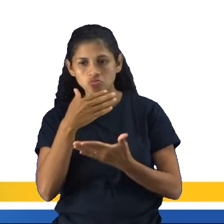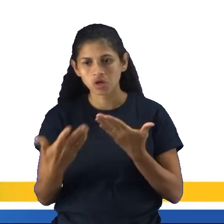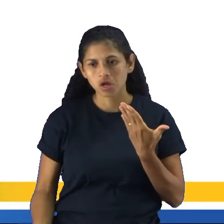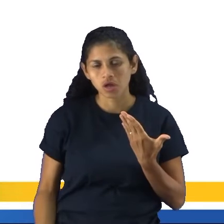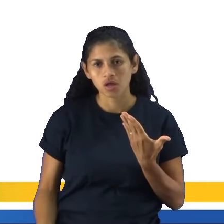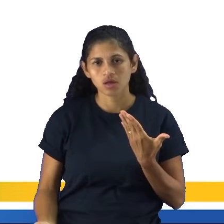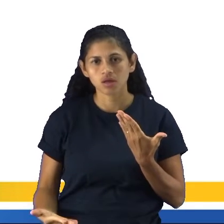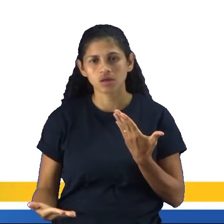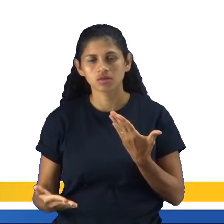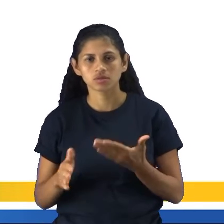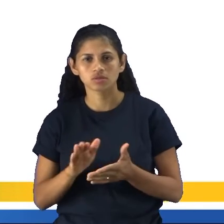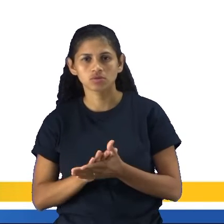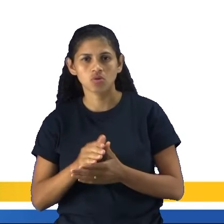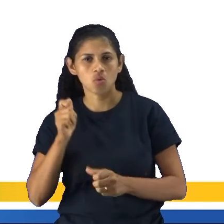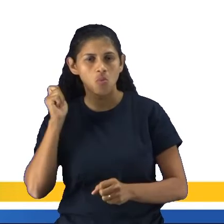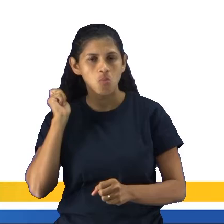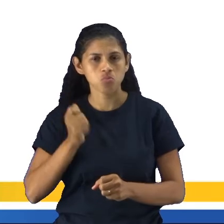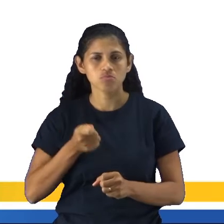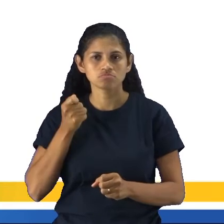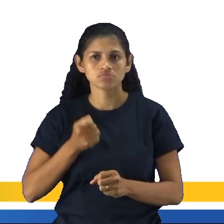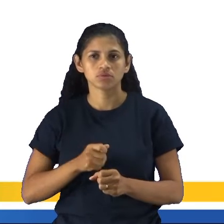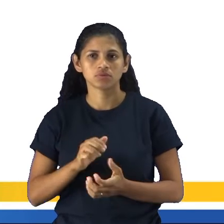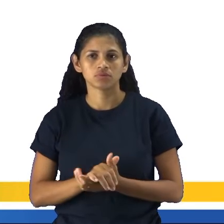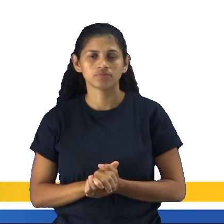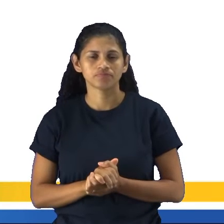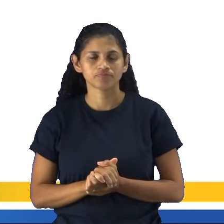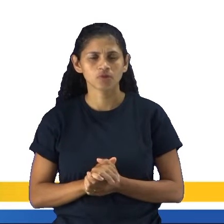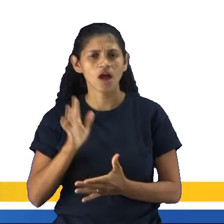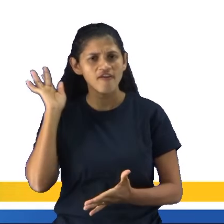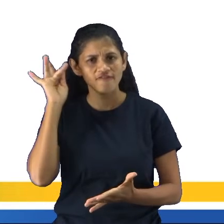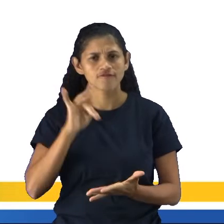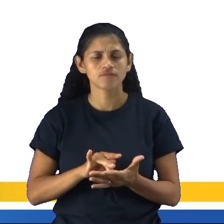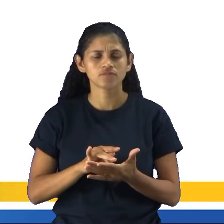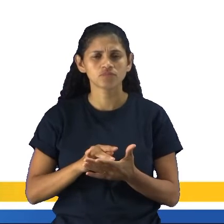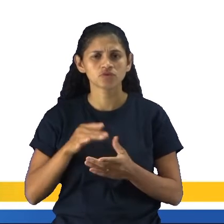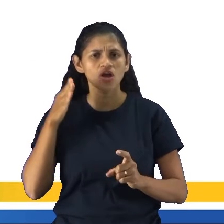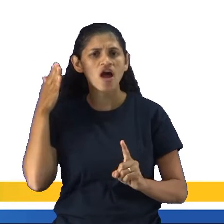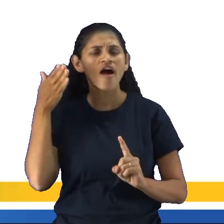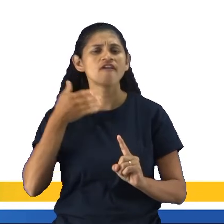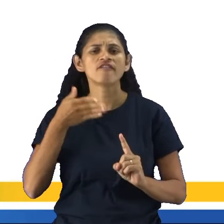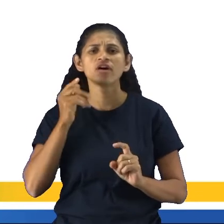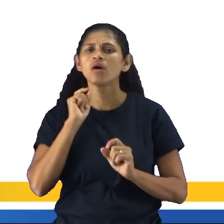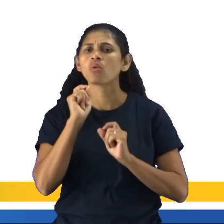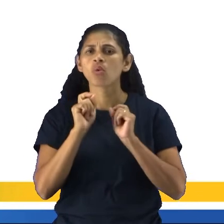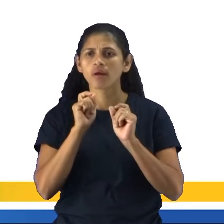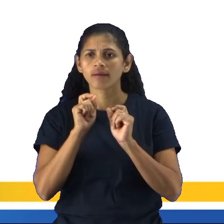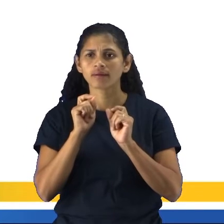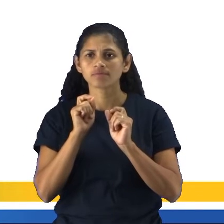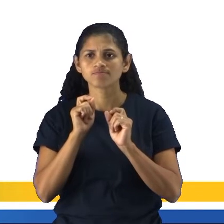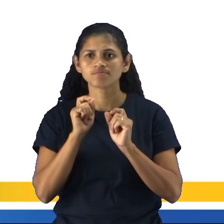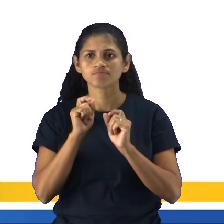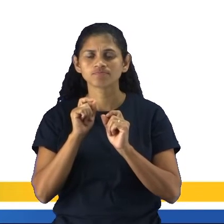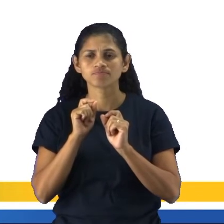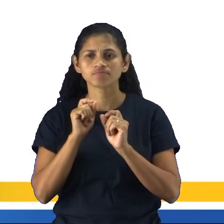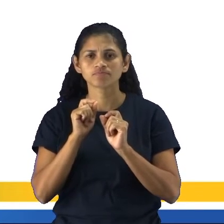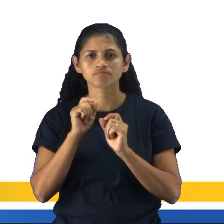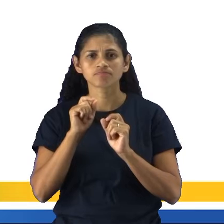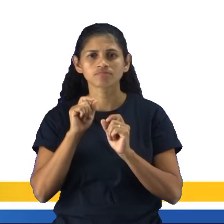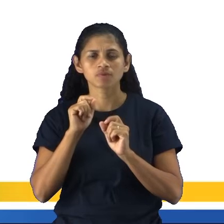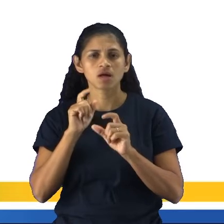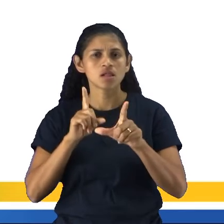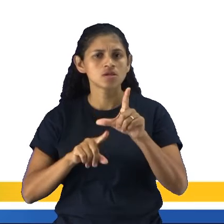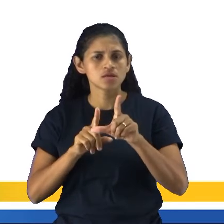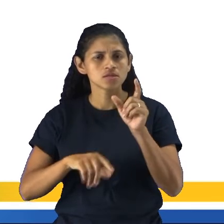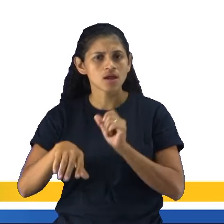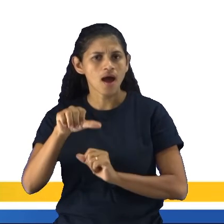martelada. Essa afirmativa está se referindo à densidade, alternativa